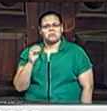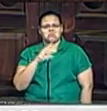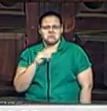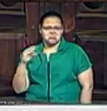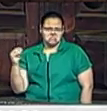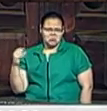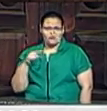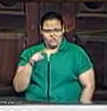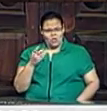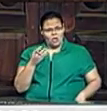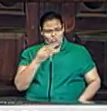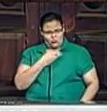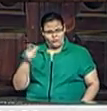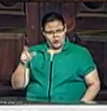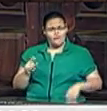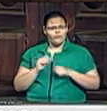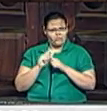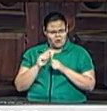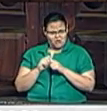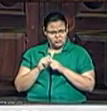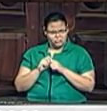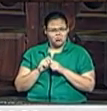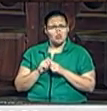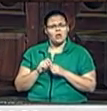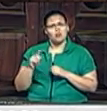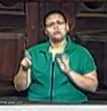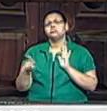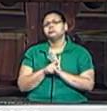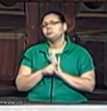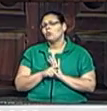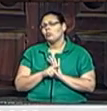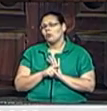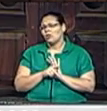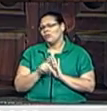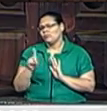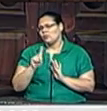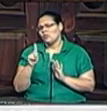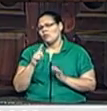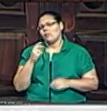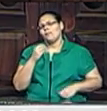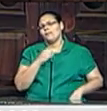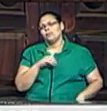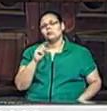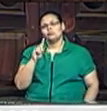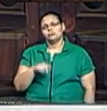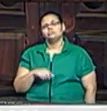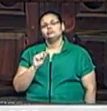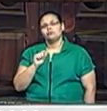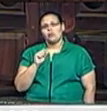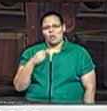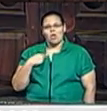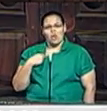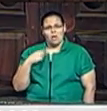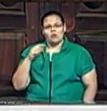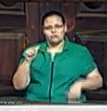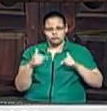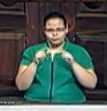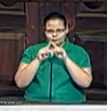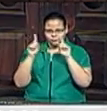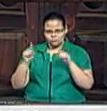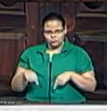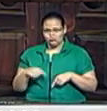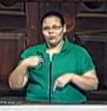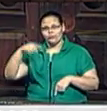o senhor quer fazer isso, faça de moto próprio, não pagando, e os servidores vão à justiça. Não traga para